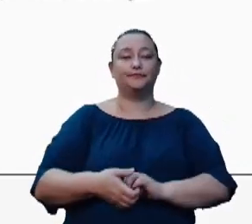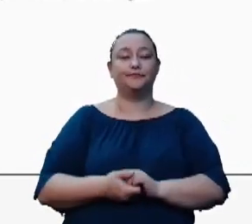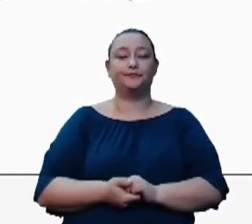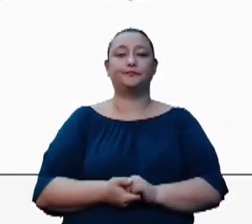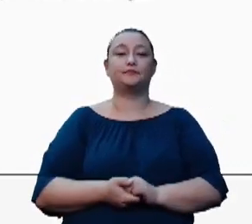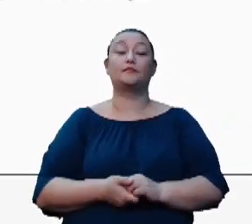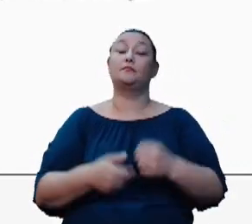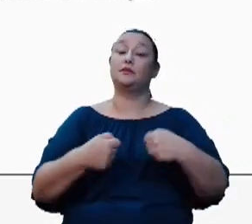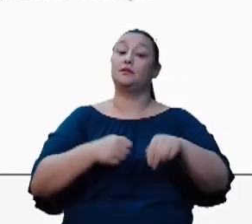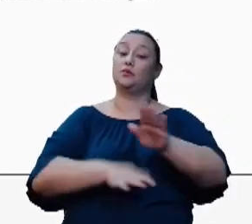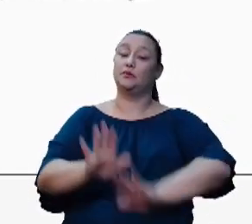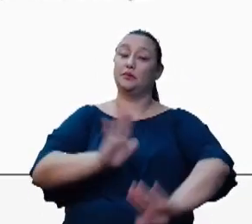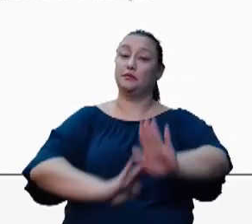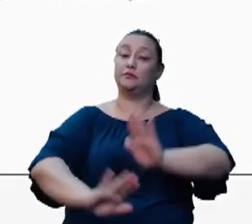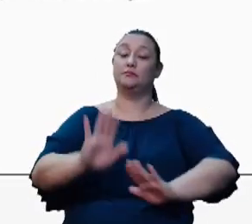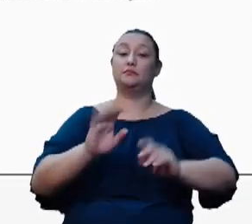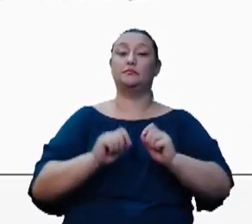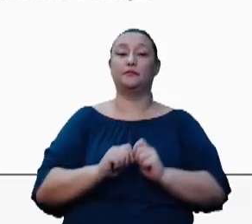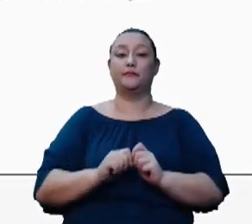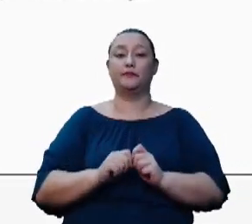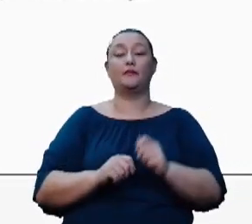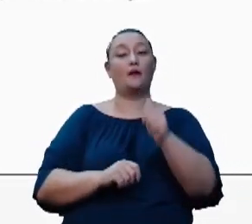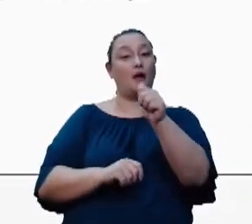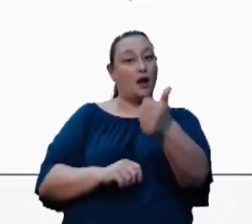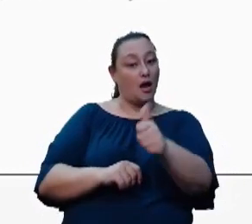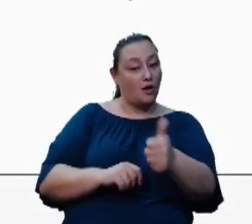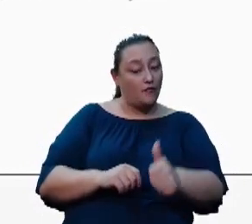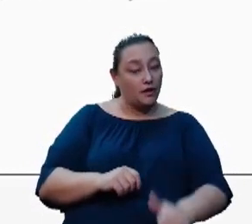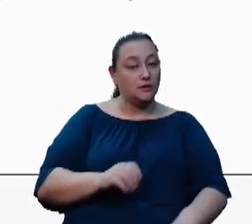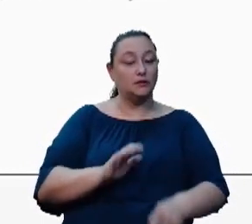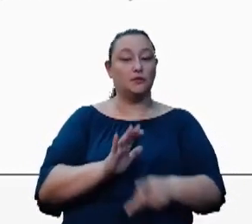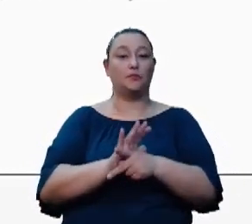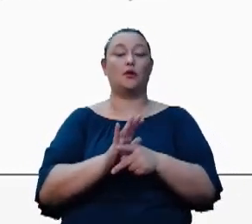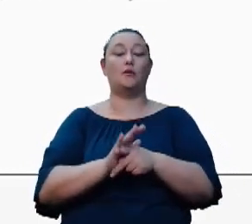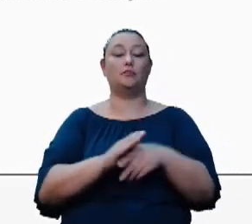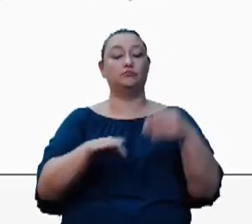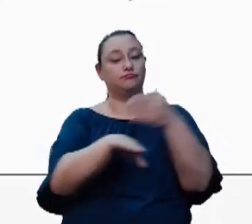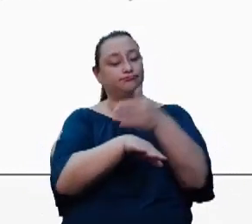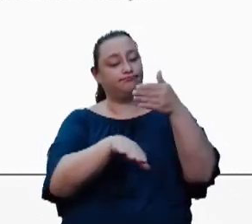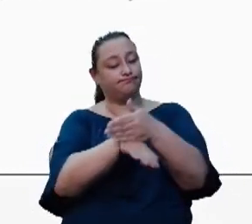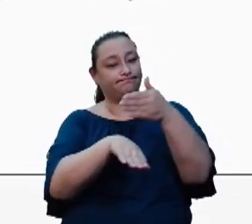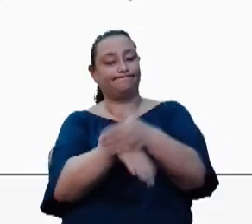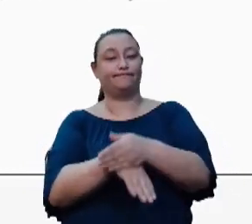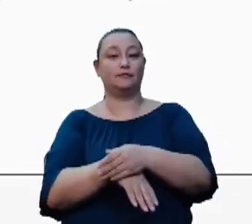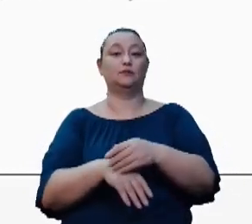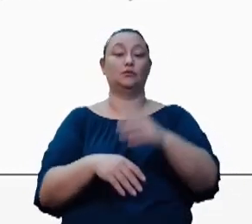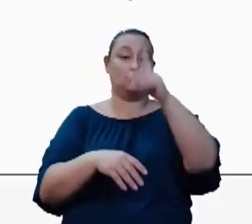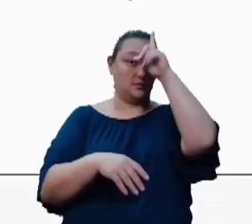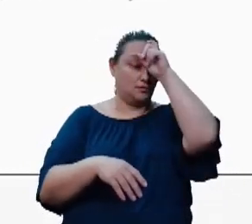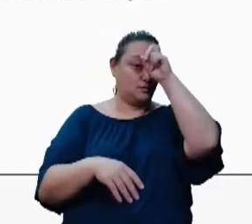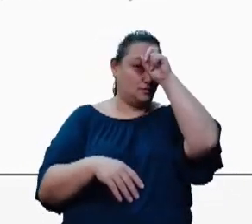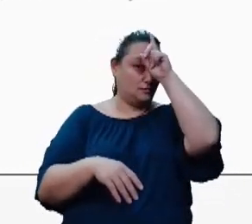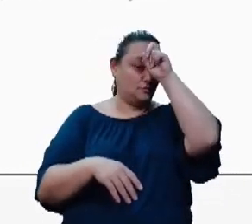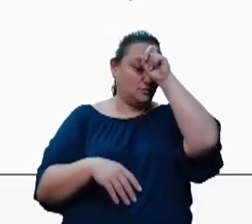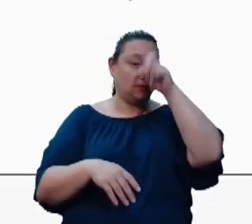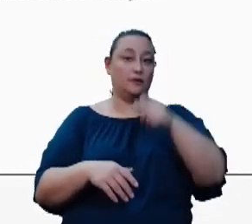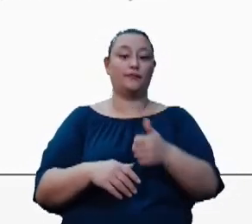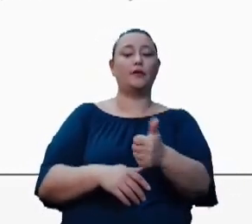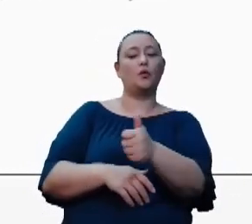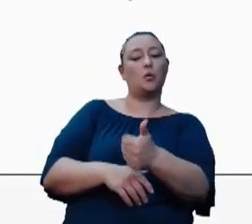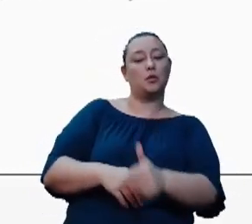Os cuidados. A avaliação e revisão periódica num centro de saúde, a